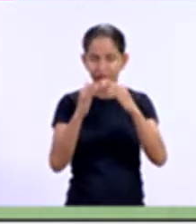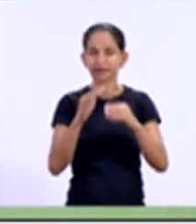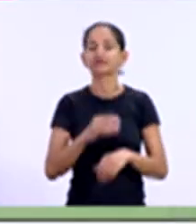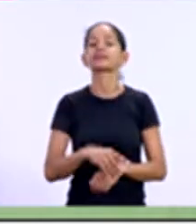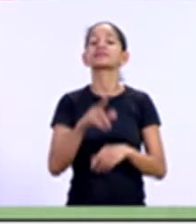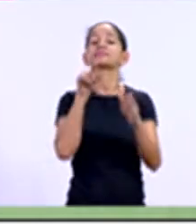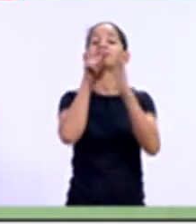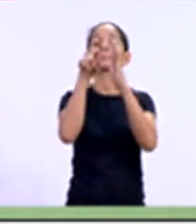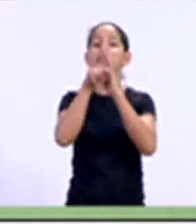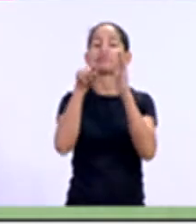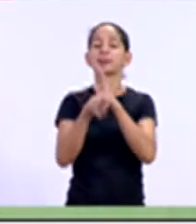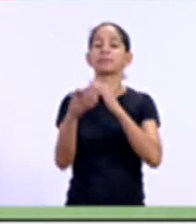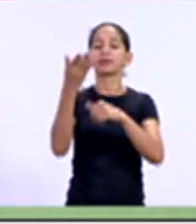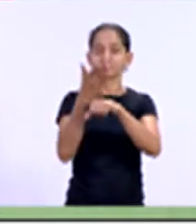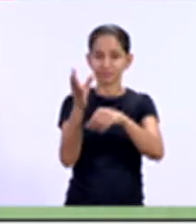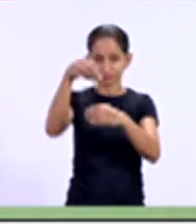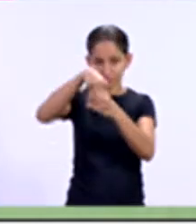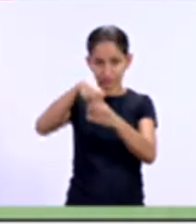questionário,